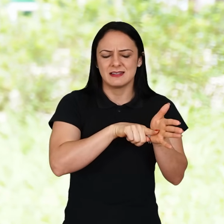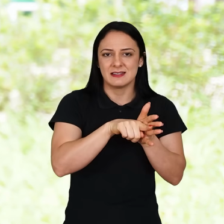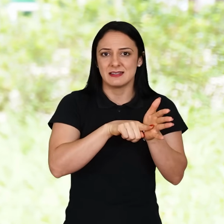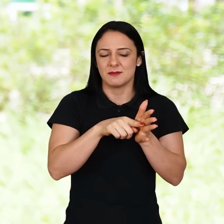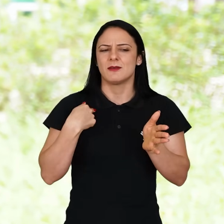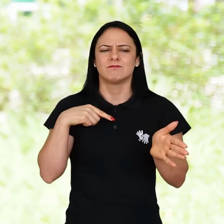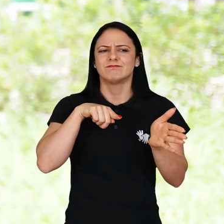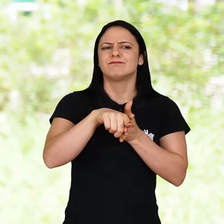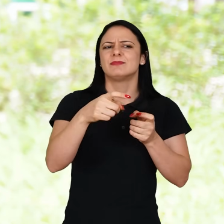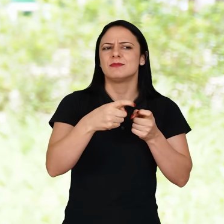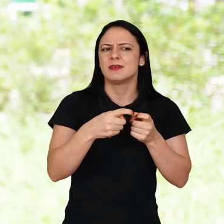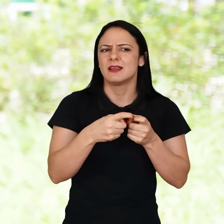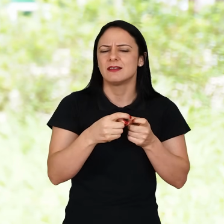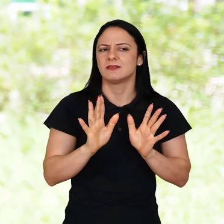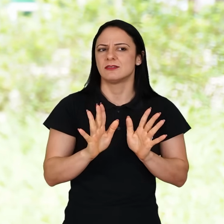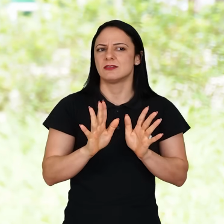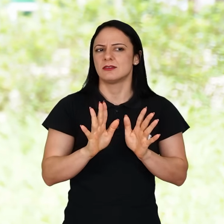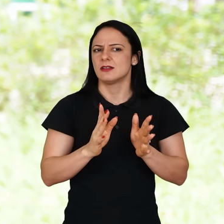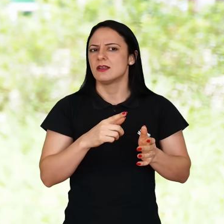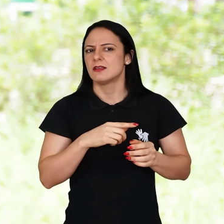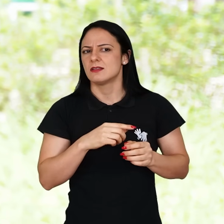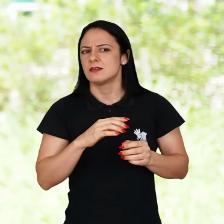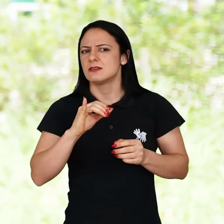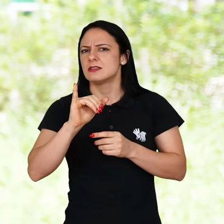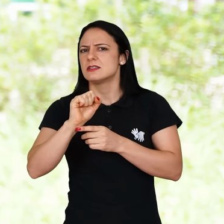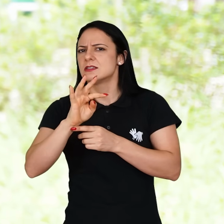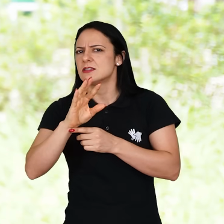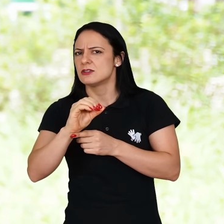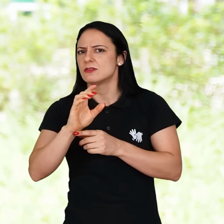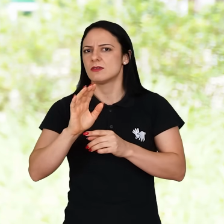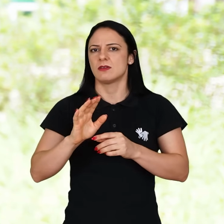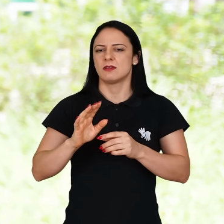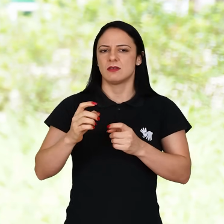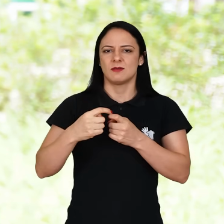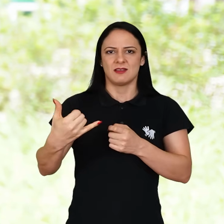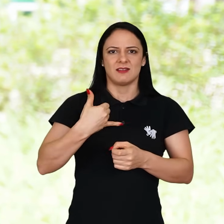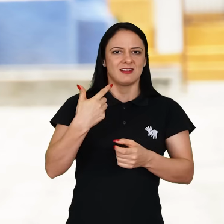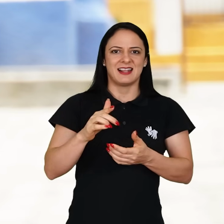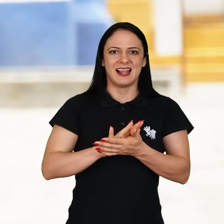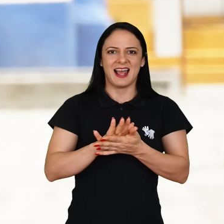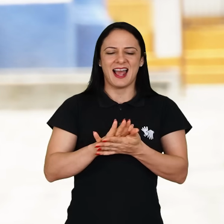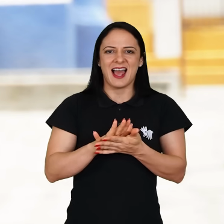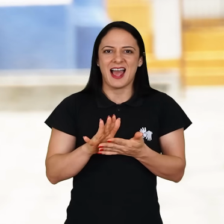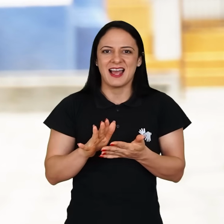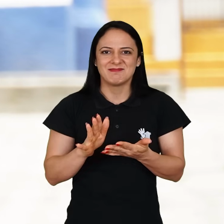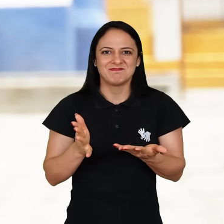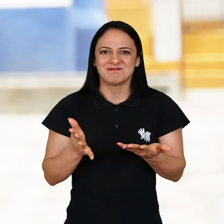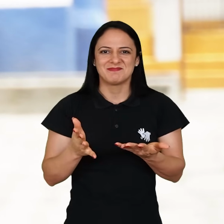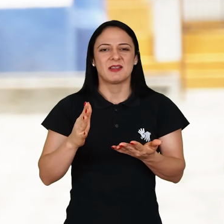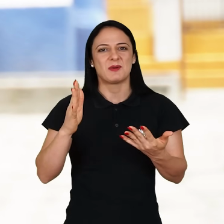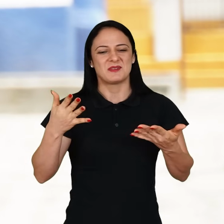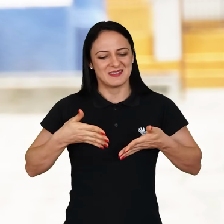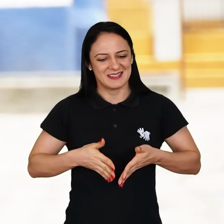cheguei a perguntar ao médico se do cisto, ele falou, não tem mais nada, nada. Nasceu, está